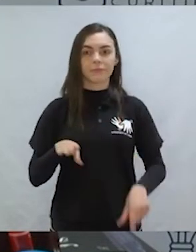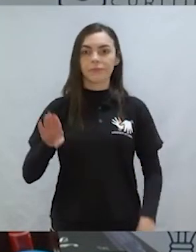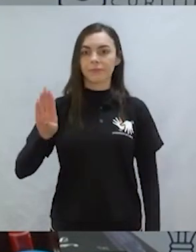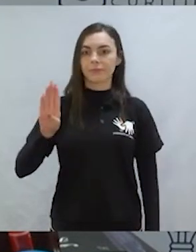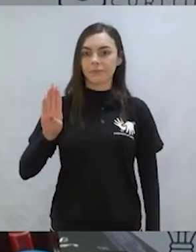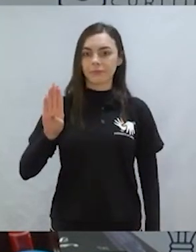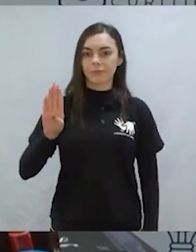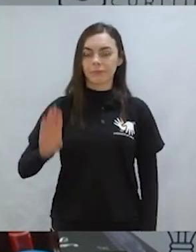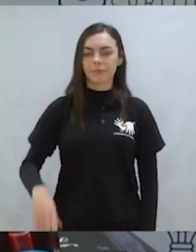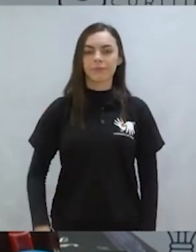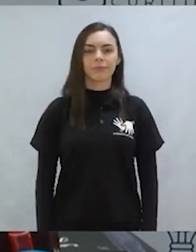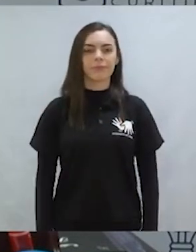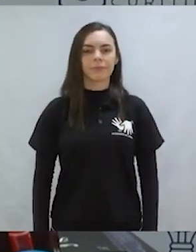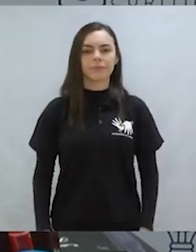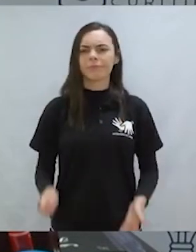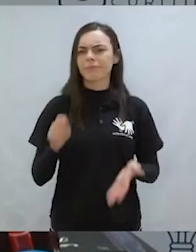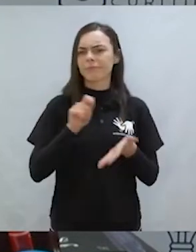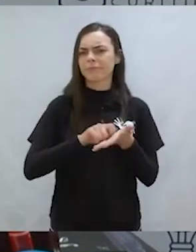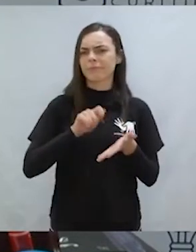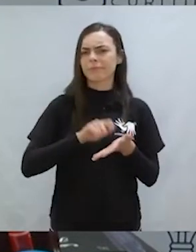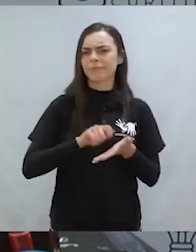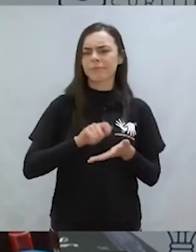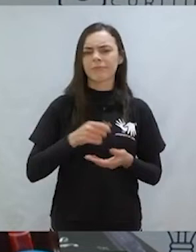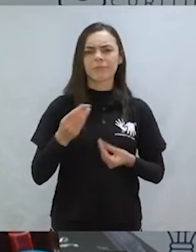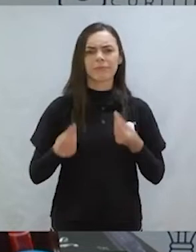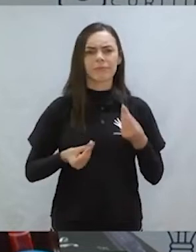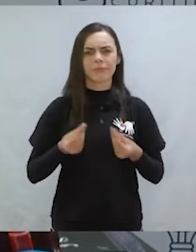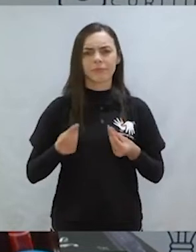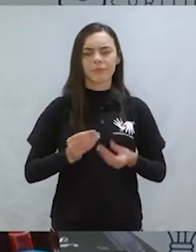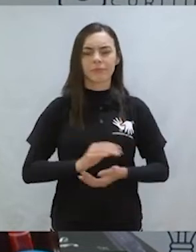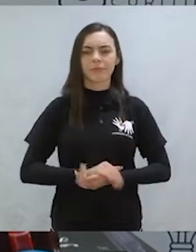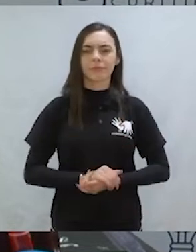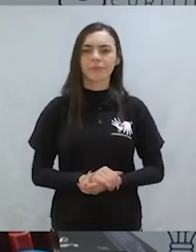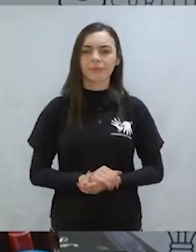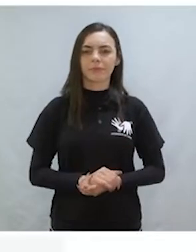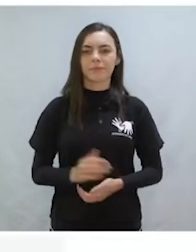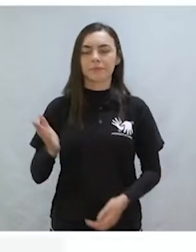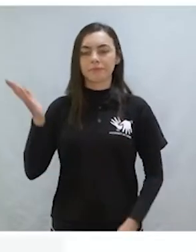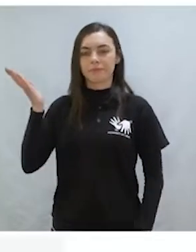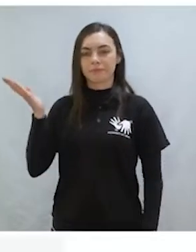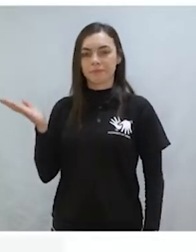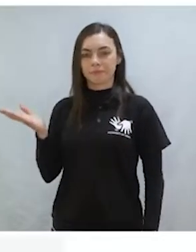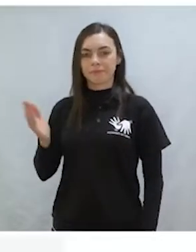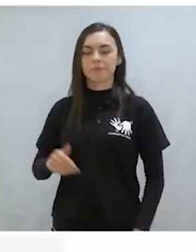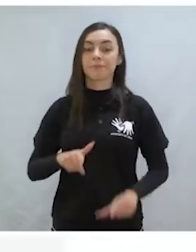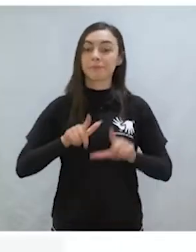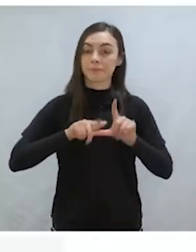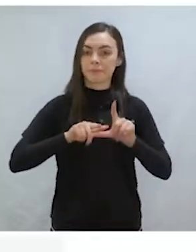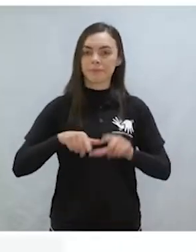letra B. Como se escreve a letra B? Olhe lá, ó.